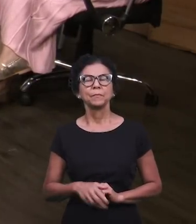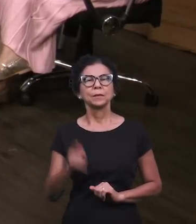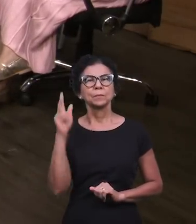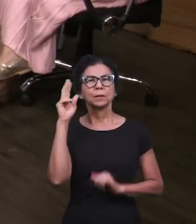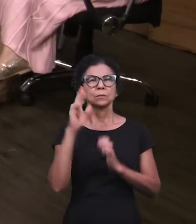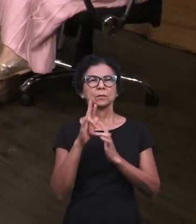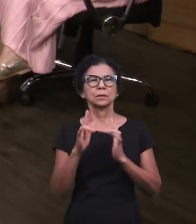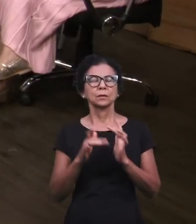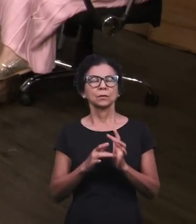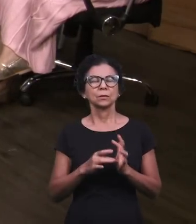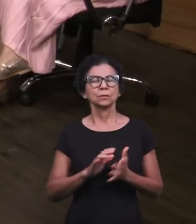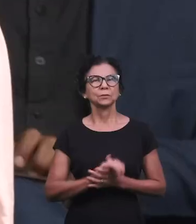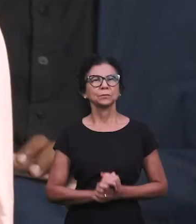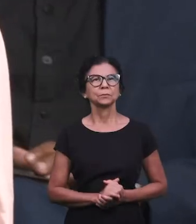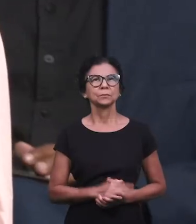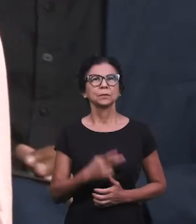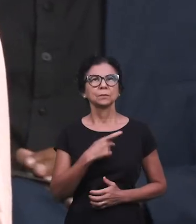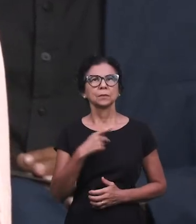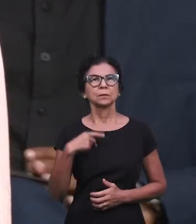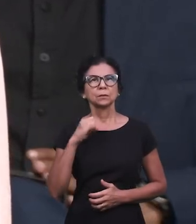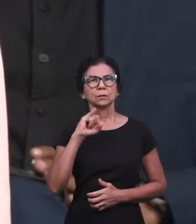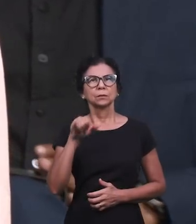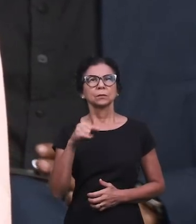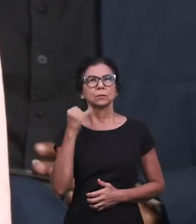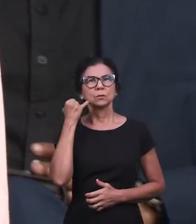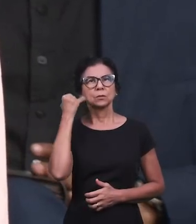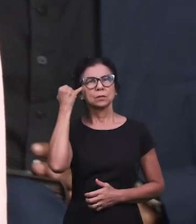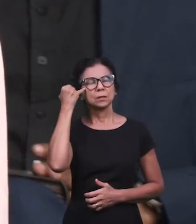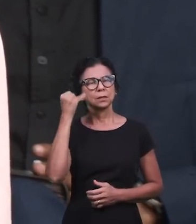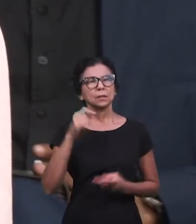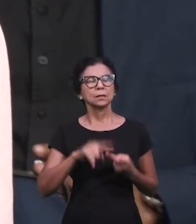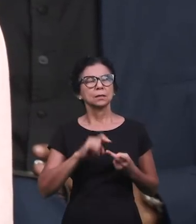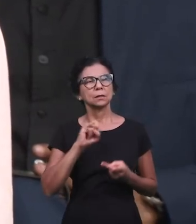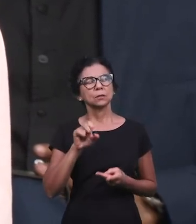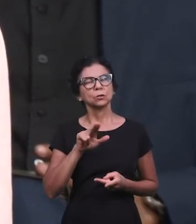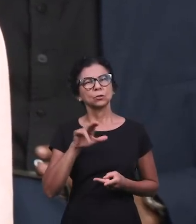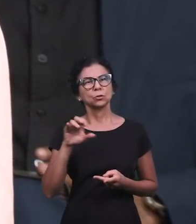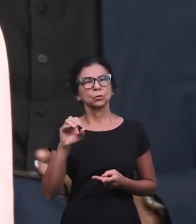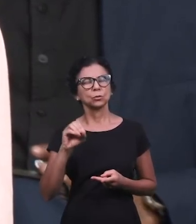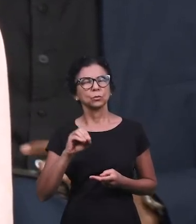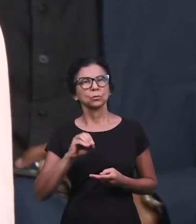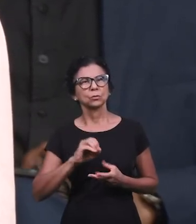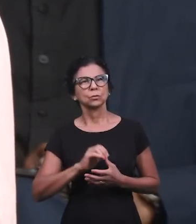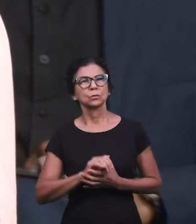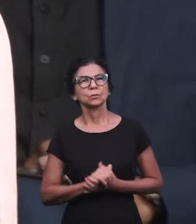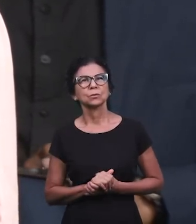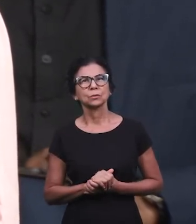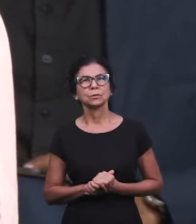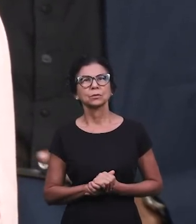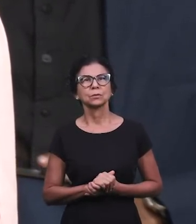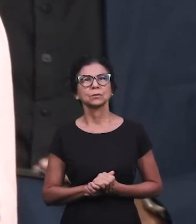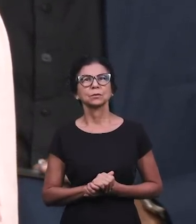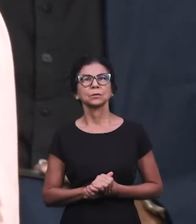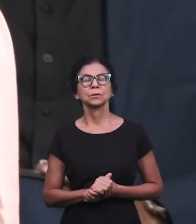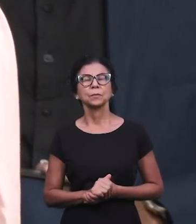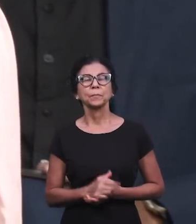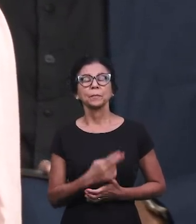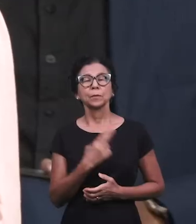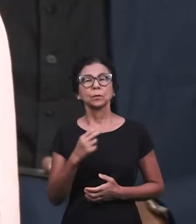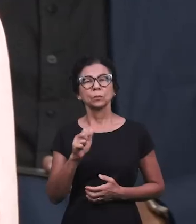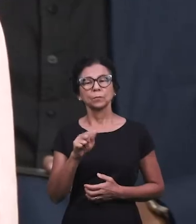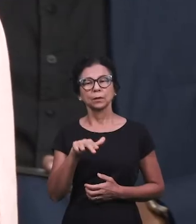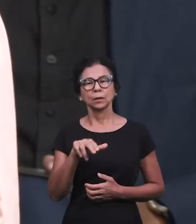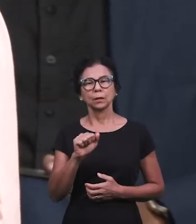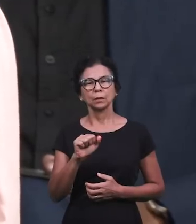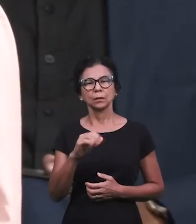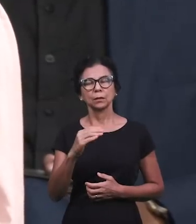pastor Júlio, aos jovens que nos assistem, a paz do Senhor. O meu nome é Ana Júlia, eu sou da ICM de São José, eu sou ovelha